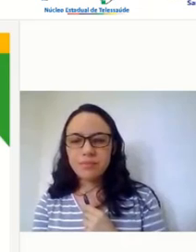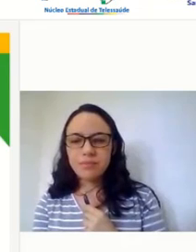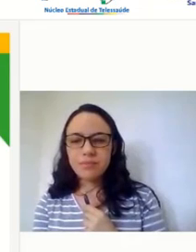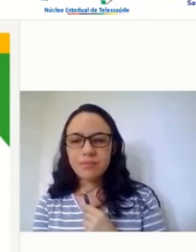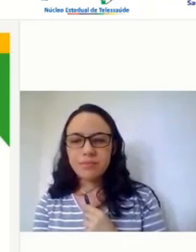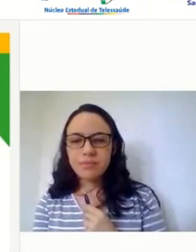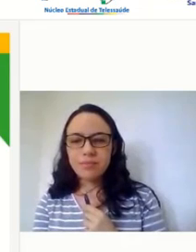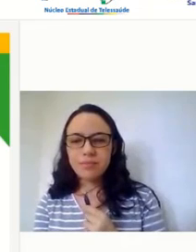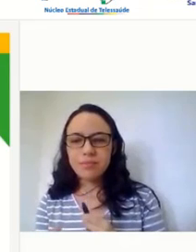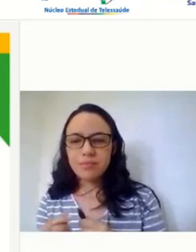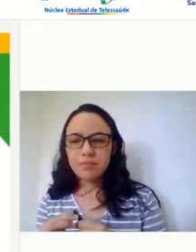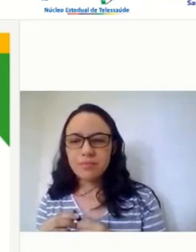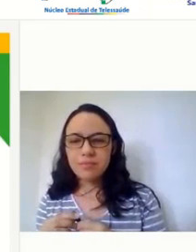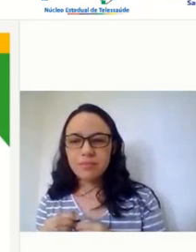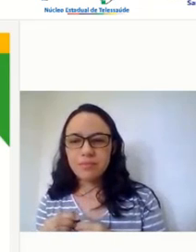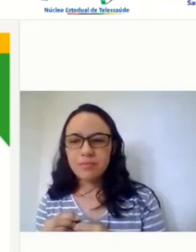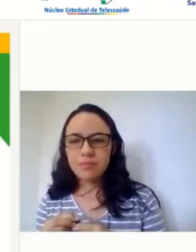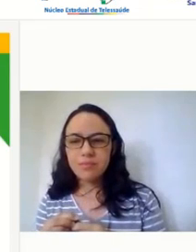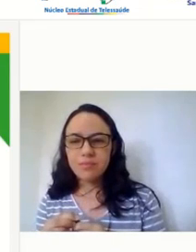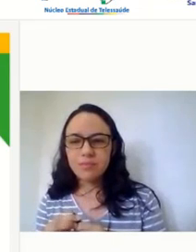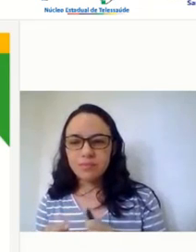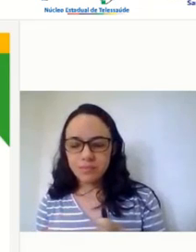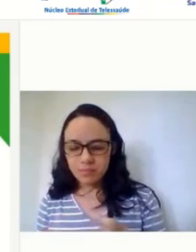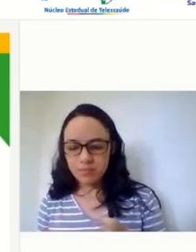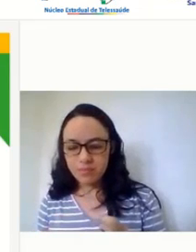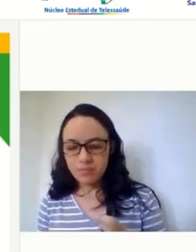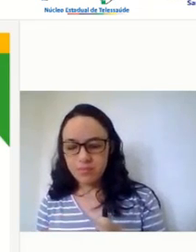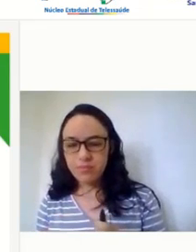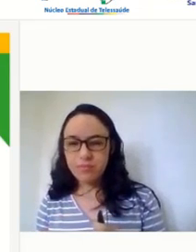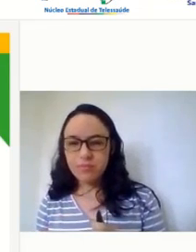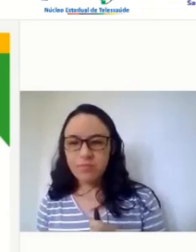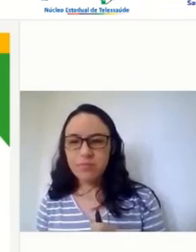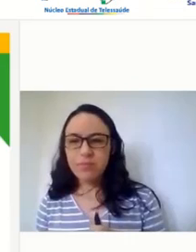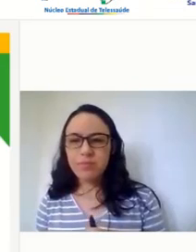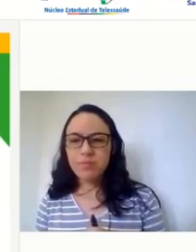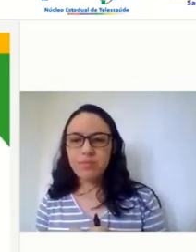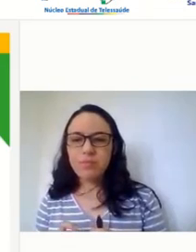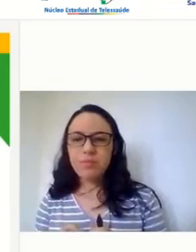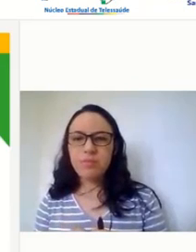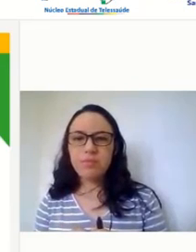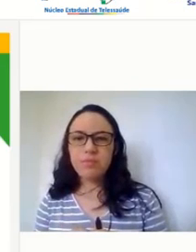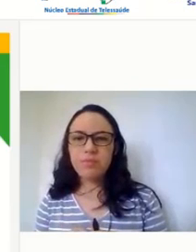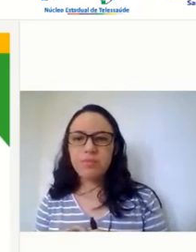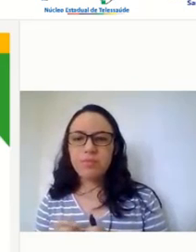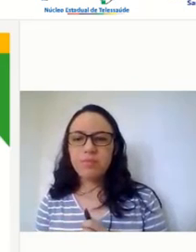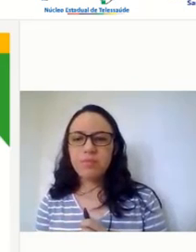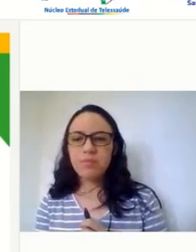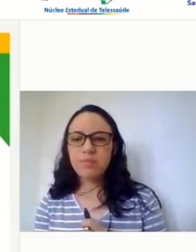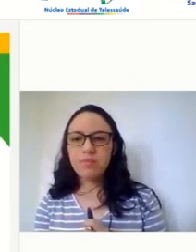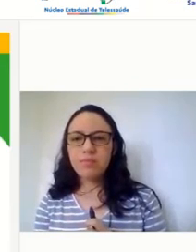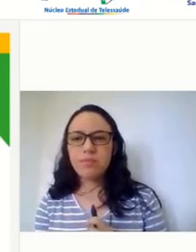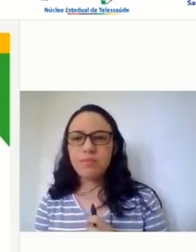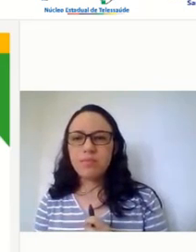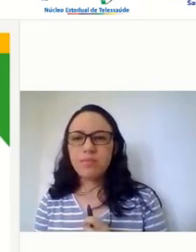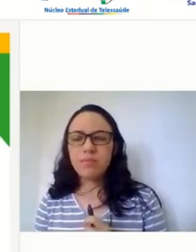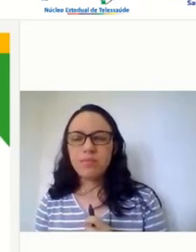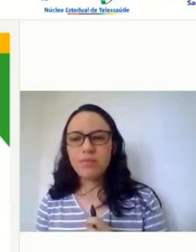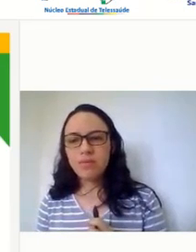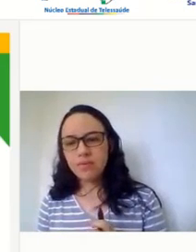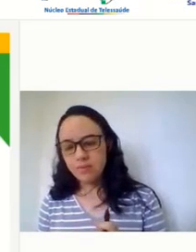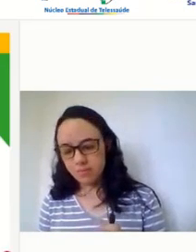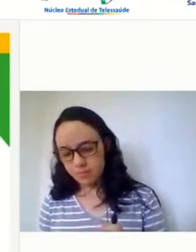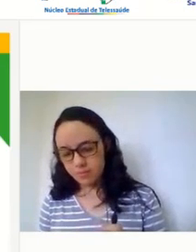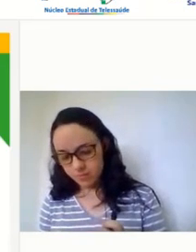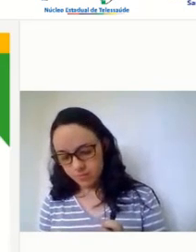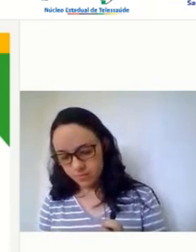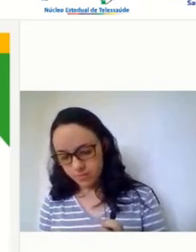respiratória do oriente médios e assar que aquela escola que ter em 2002 e as as comissões que estamos enfrentando